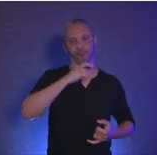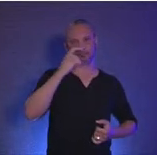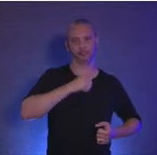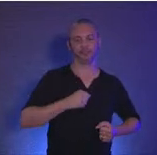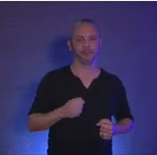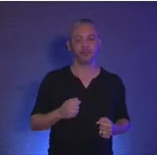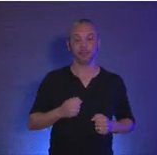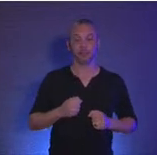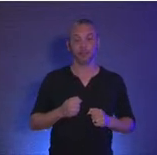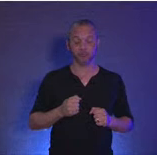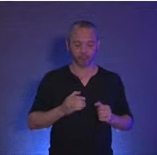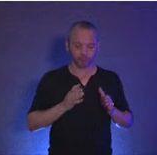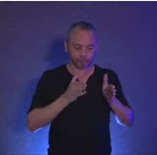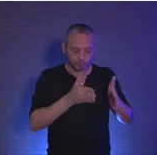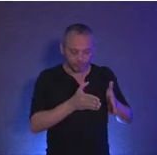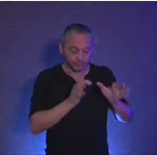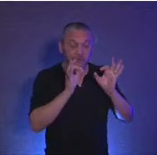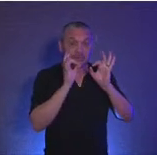um ponto exato